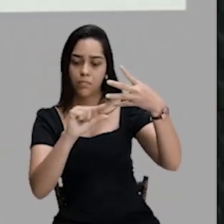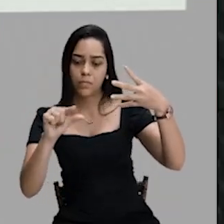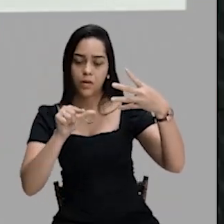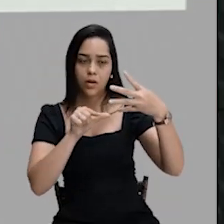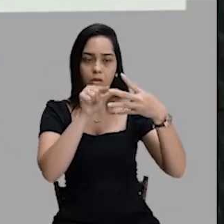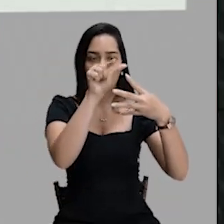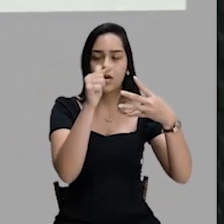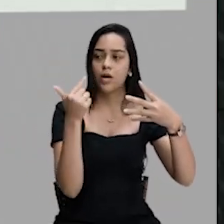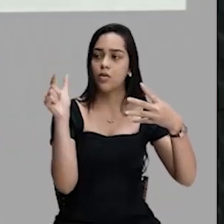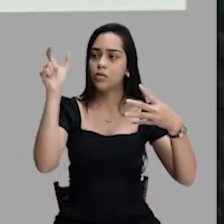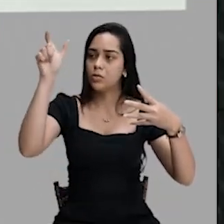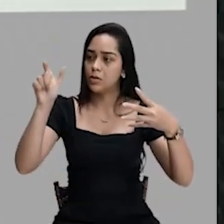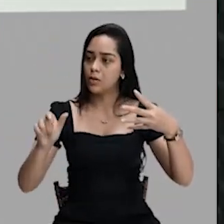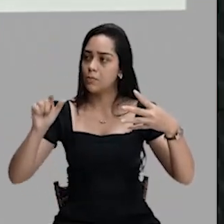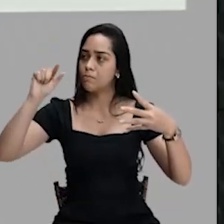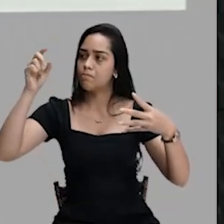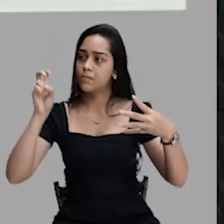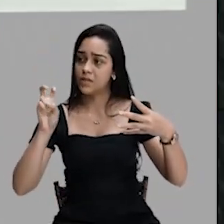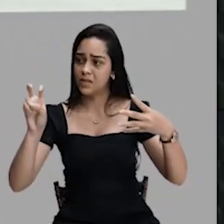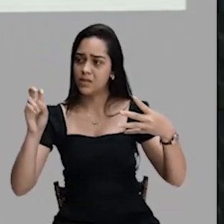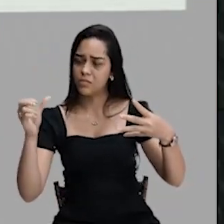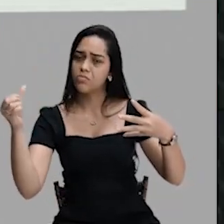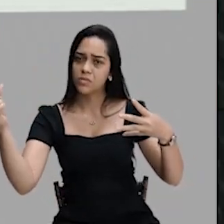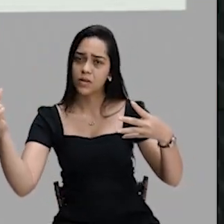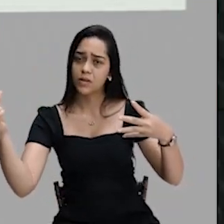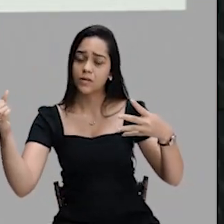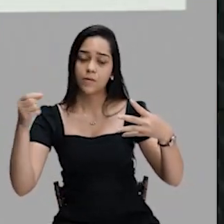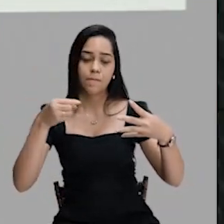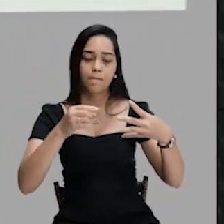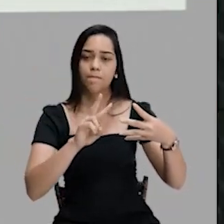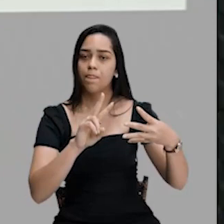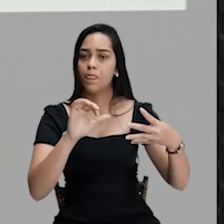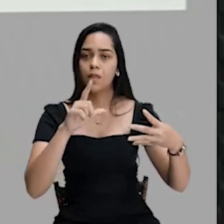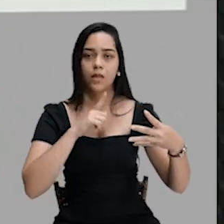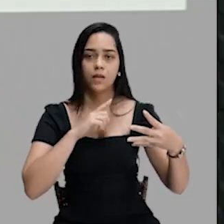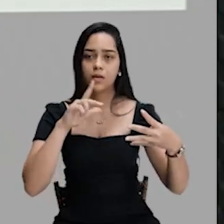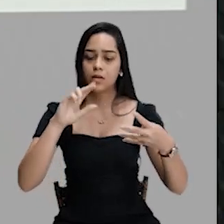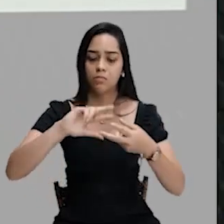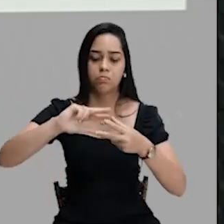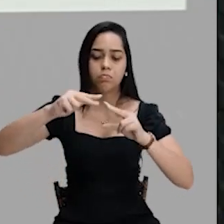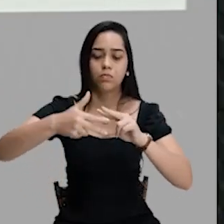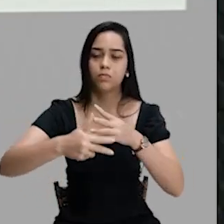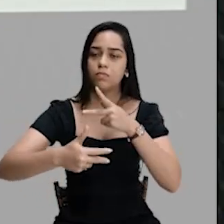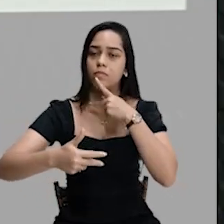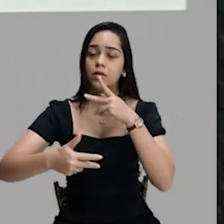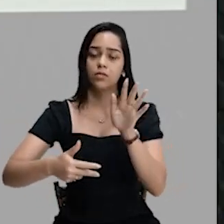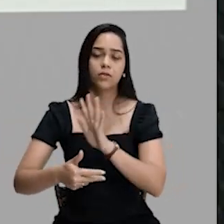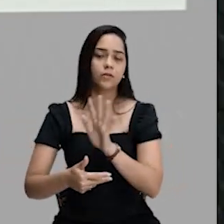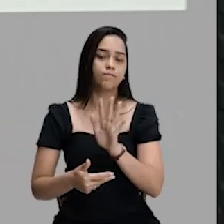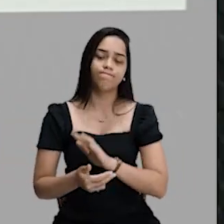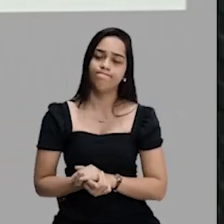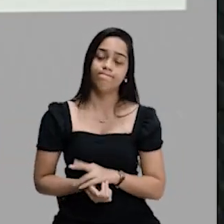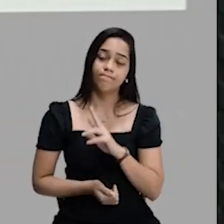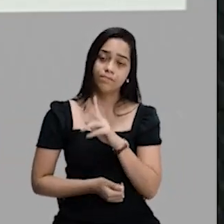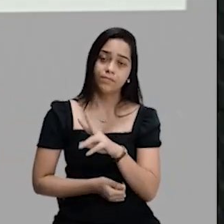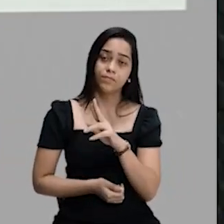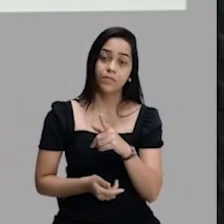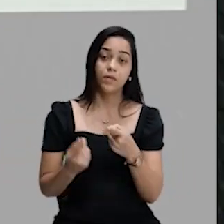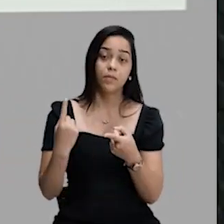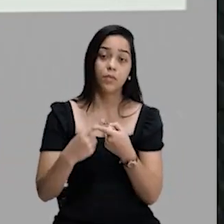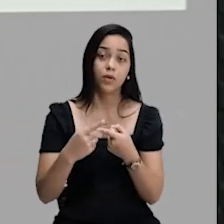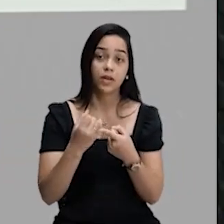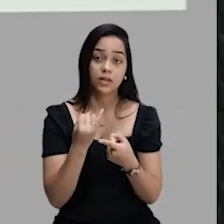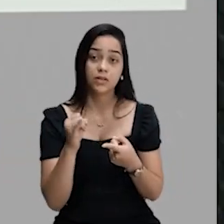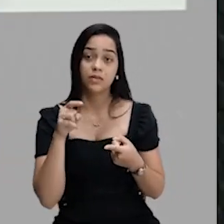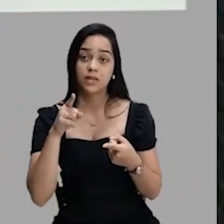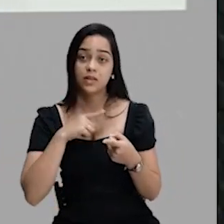tem 5 arestas, outra face tem 6 arestas, ele não vai ser um poliedro de Platão. Tá? O poliedro de Platão, se